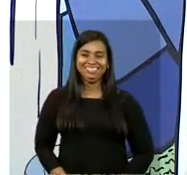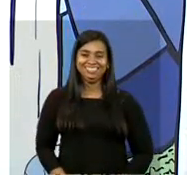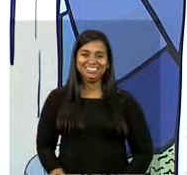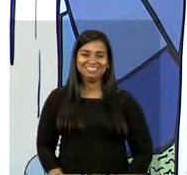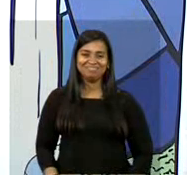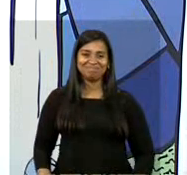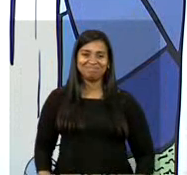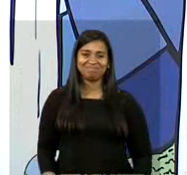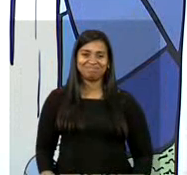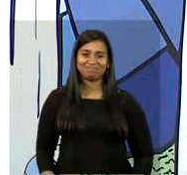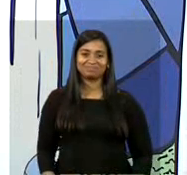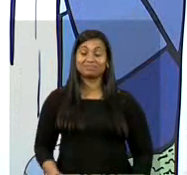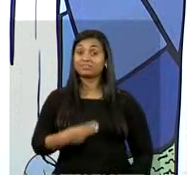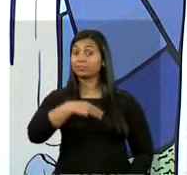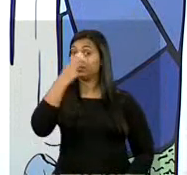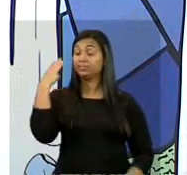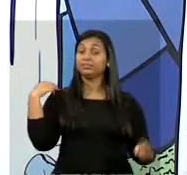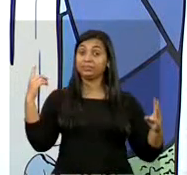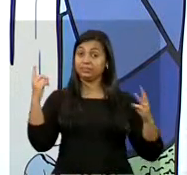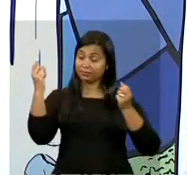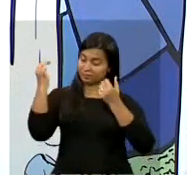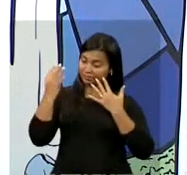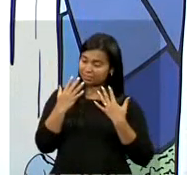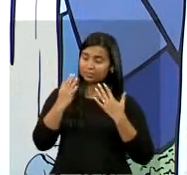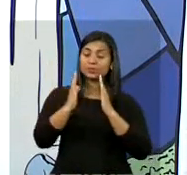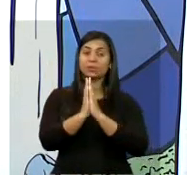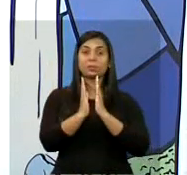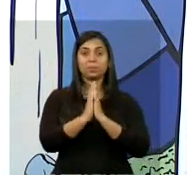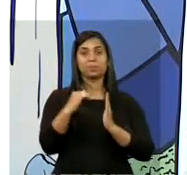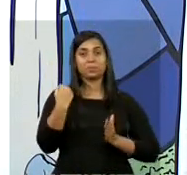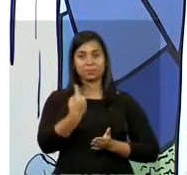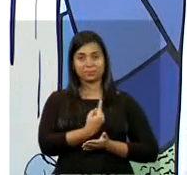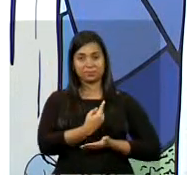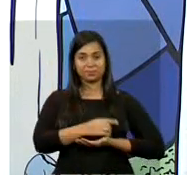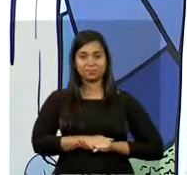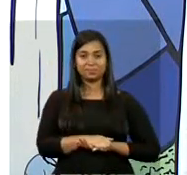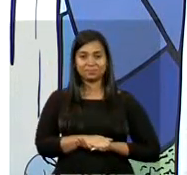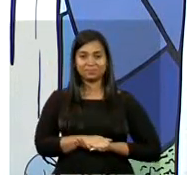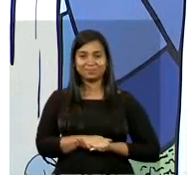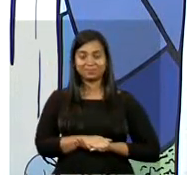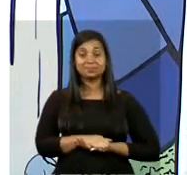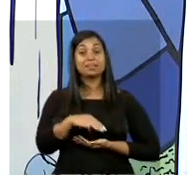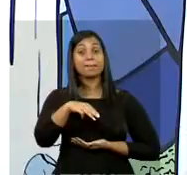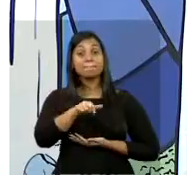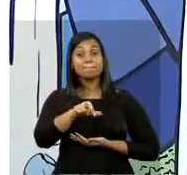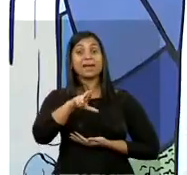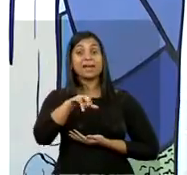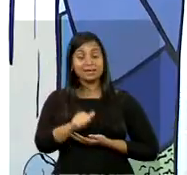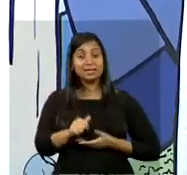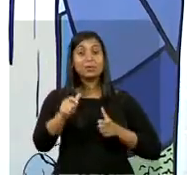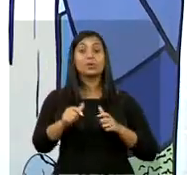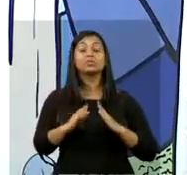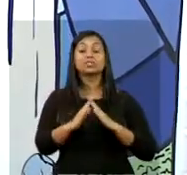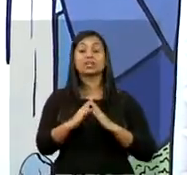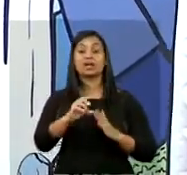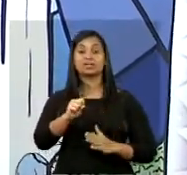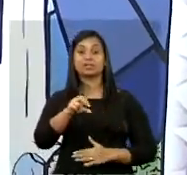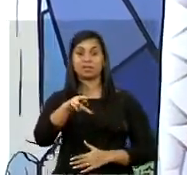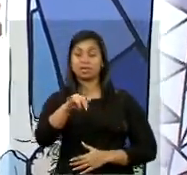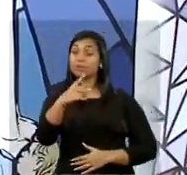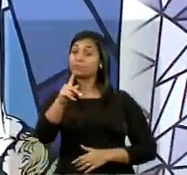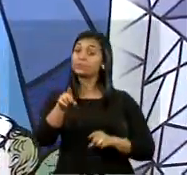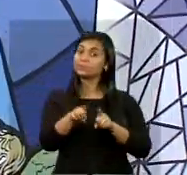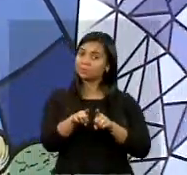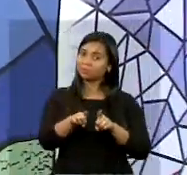mais precisarem. Nossa Senhora das Graças, rogai por nós. A Maria Francisca mora em Cerquilho. Para você